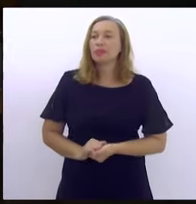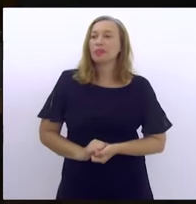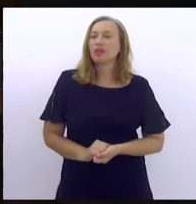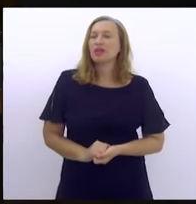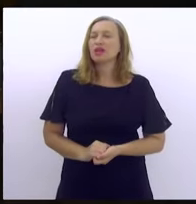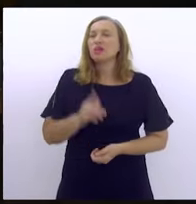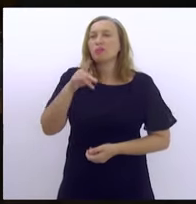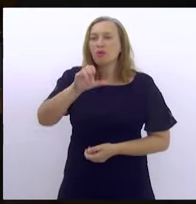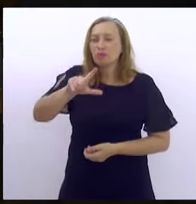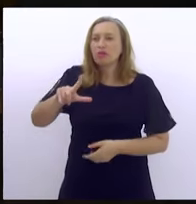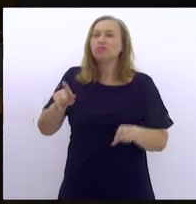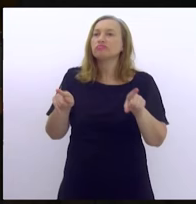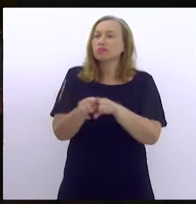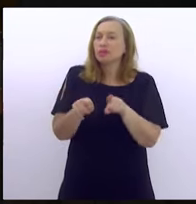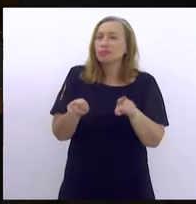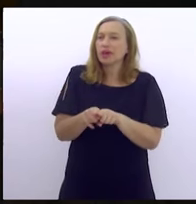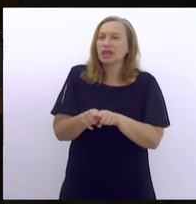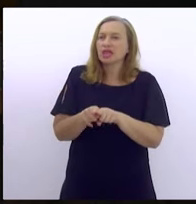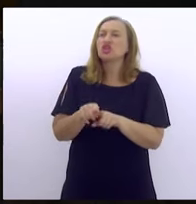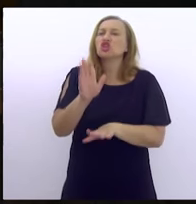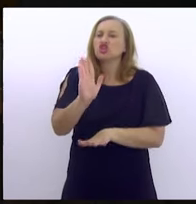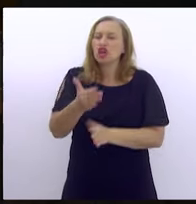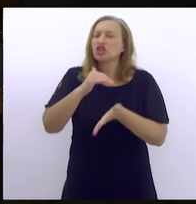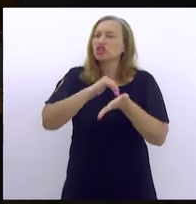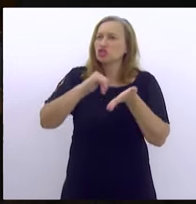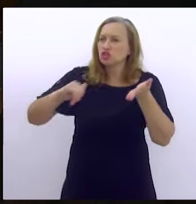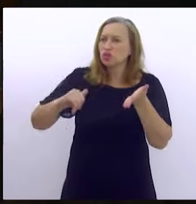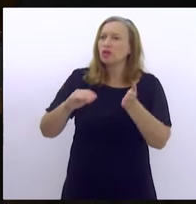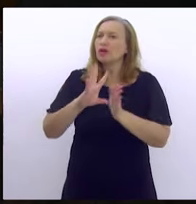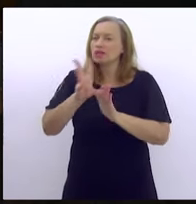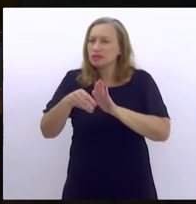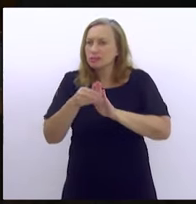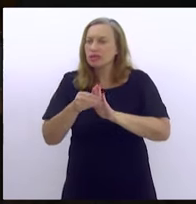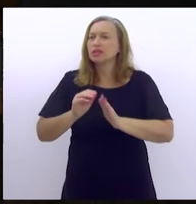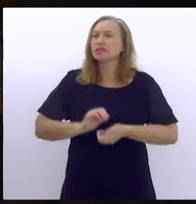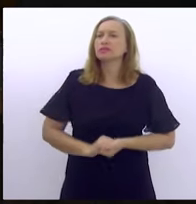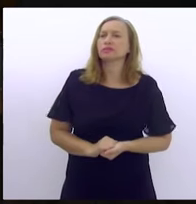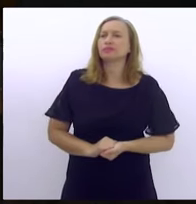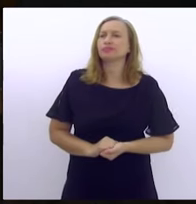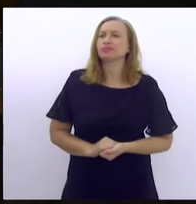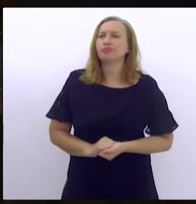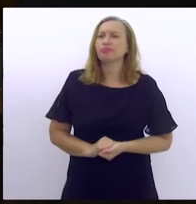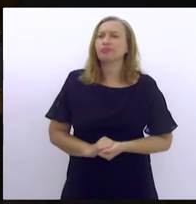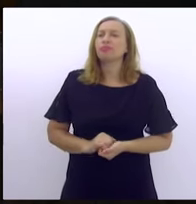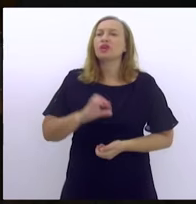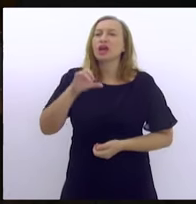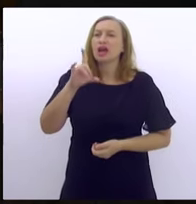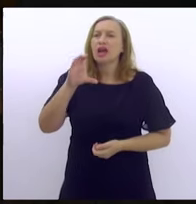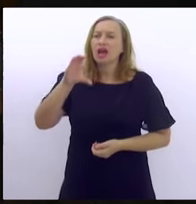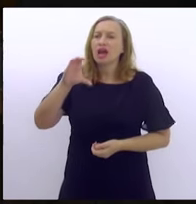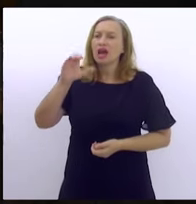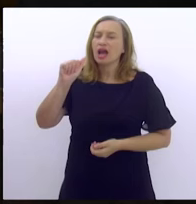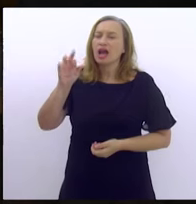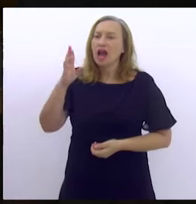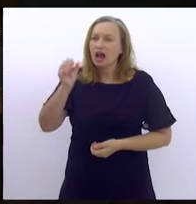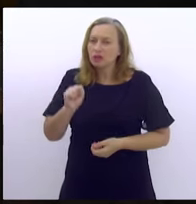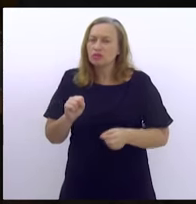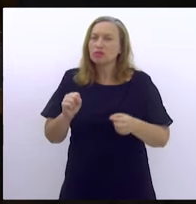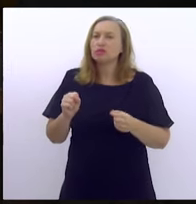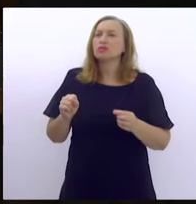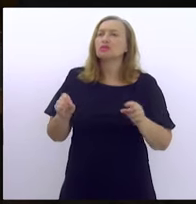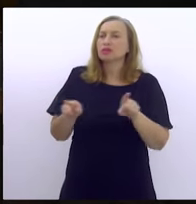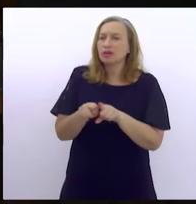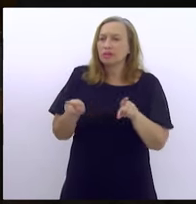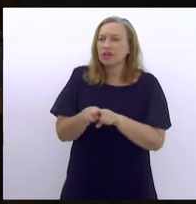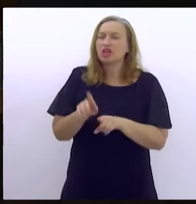Pobel também já retirou as emendas. Carlos Augusto também já acordou aqui, retirou